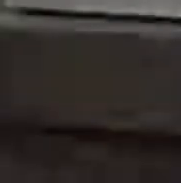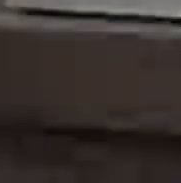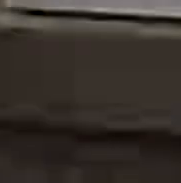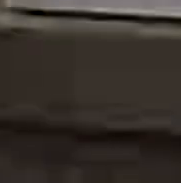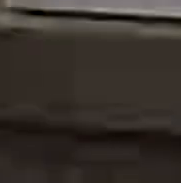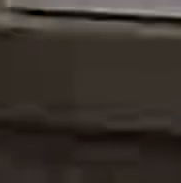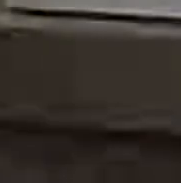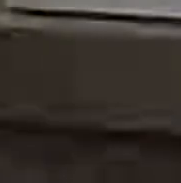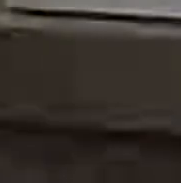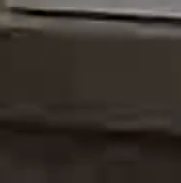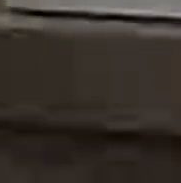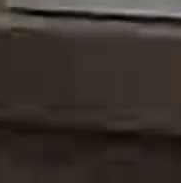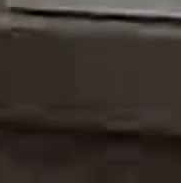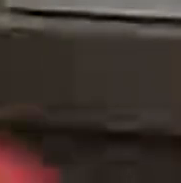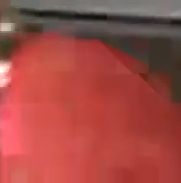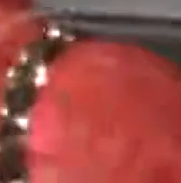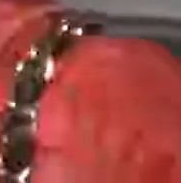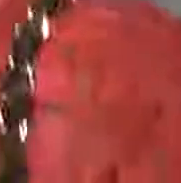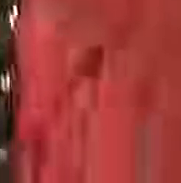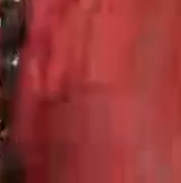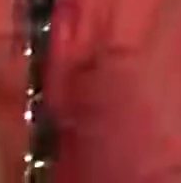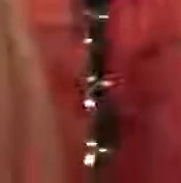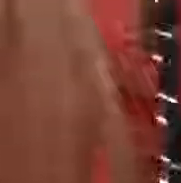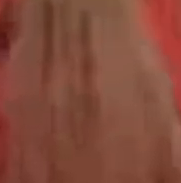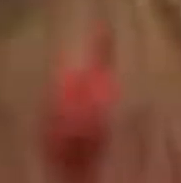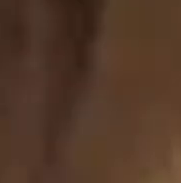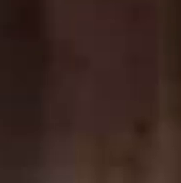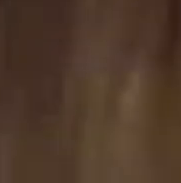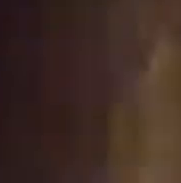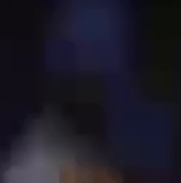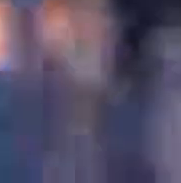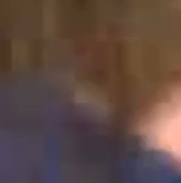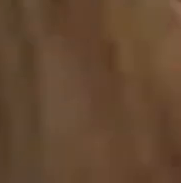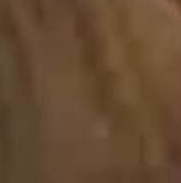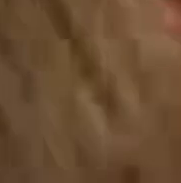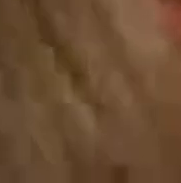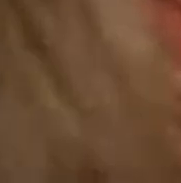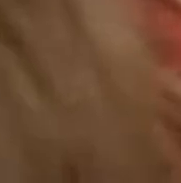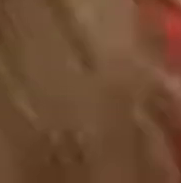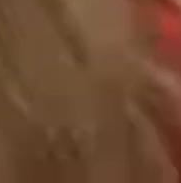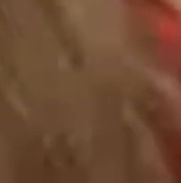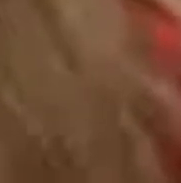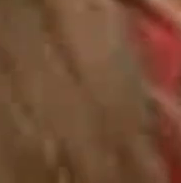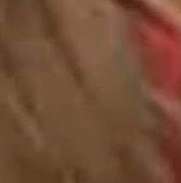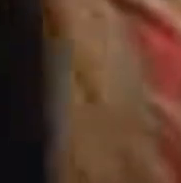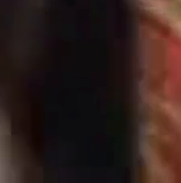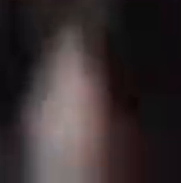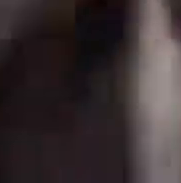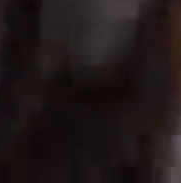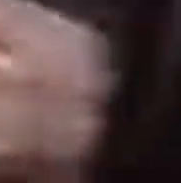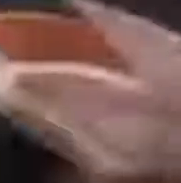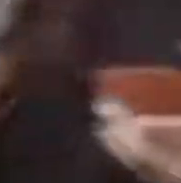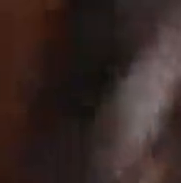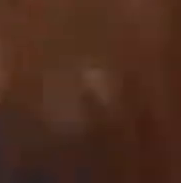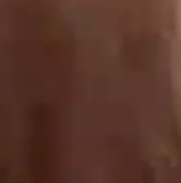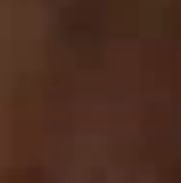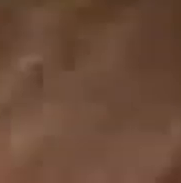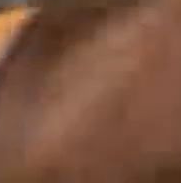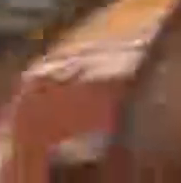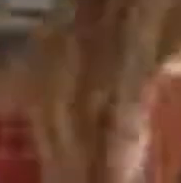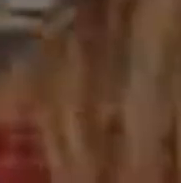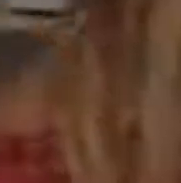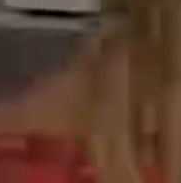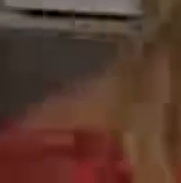começando então este quarto painel para presidir os de mão temos a honra de convidar o torcedor bastião vieira caixeta